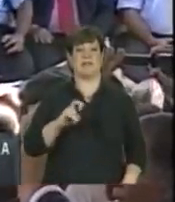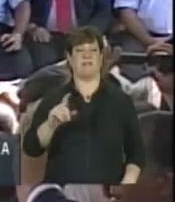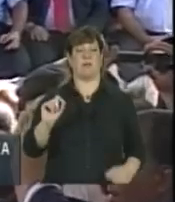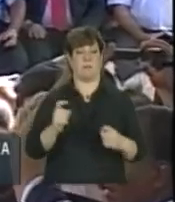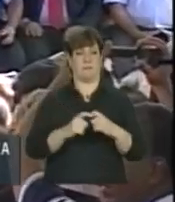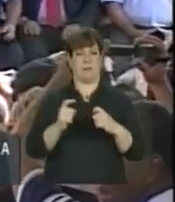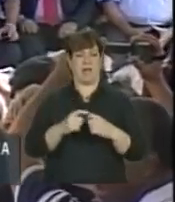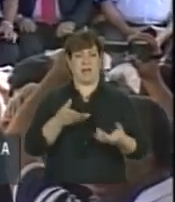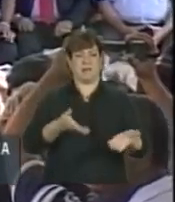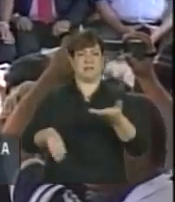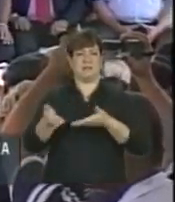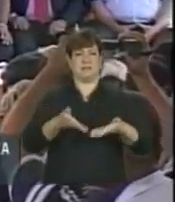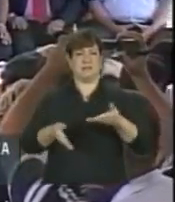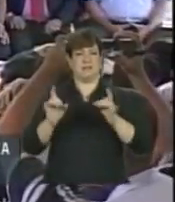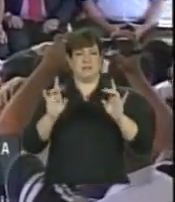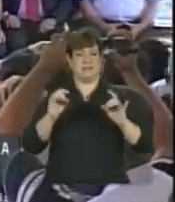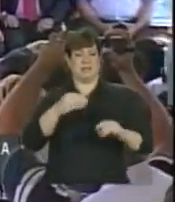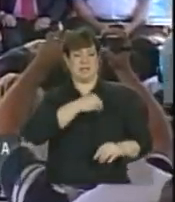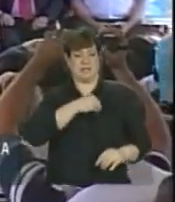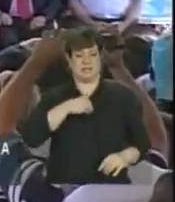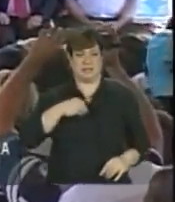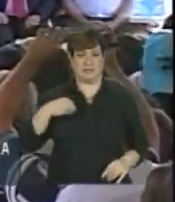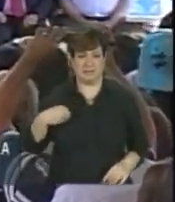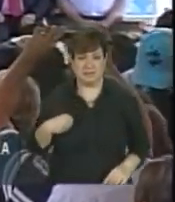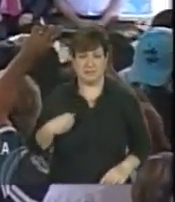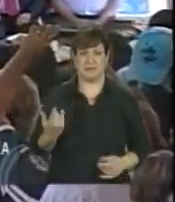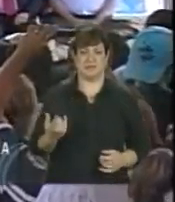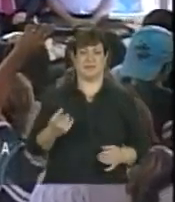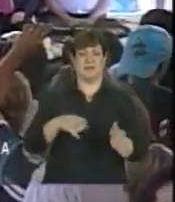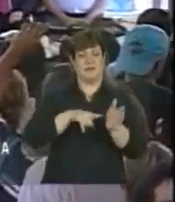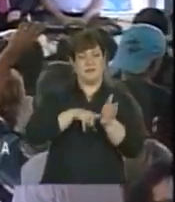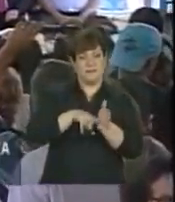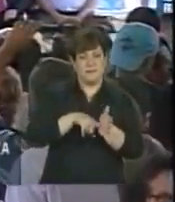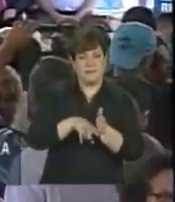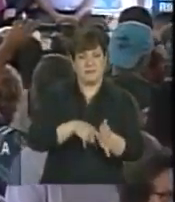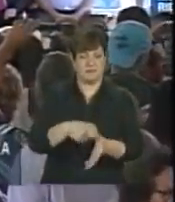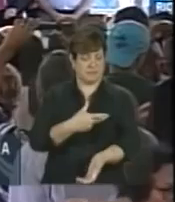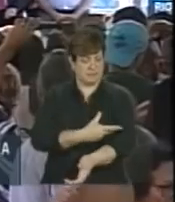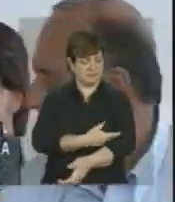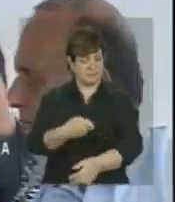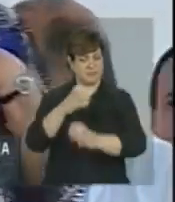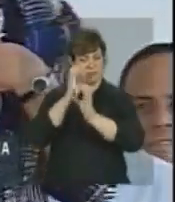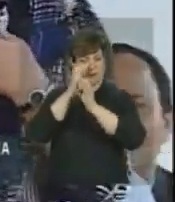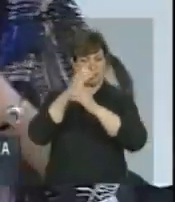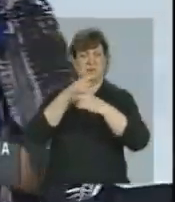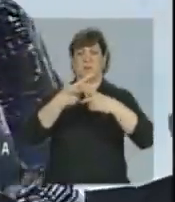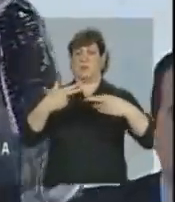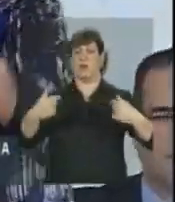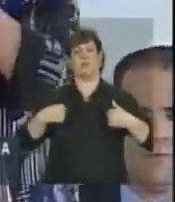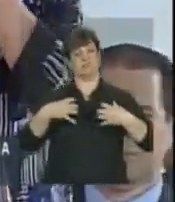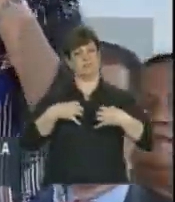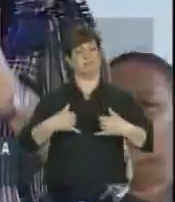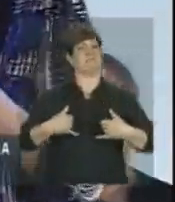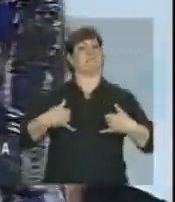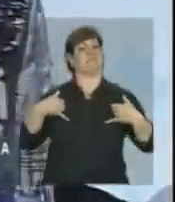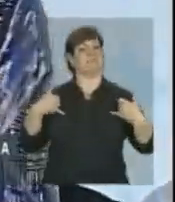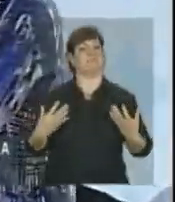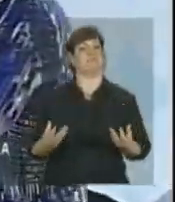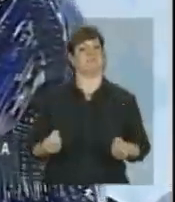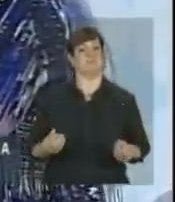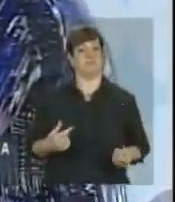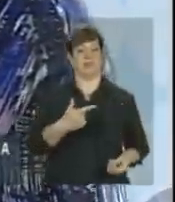médico, de atendimento de exames, que me faz ter orgulho de, em